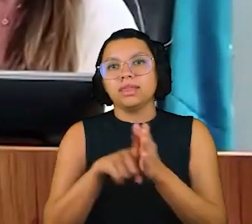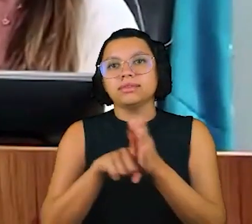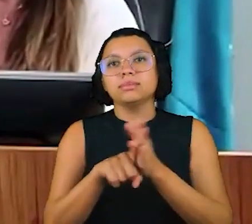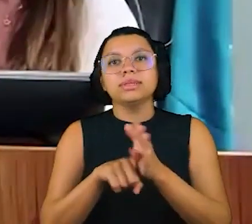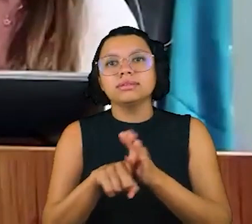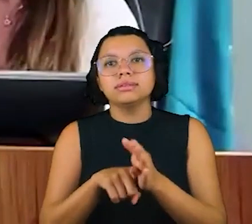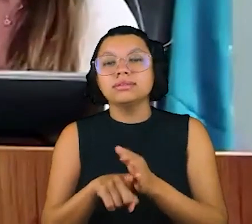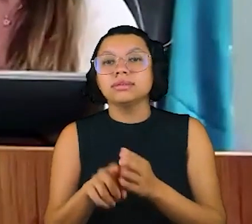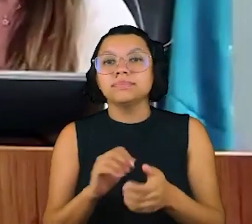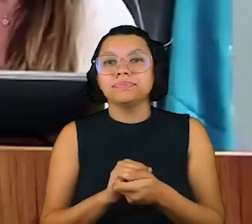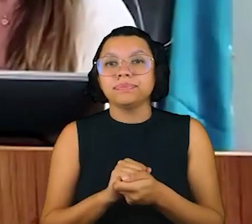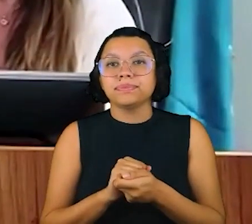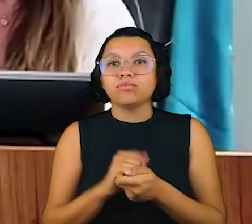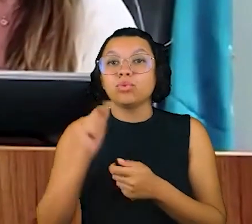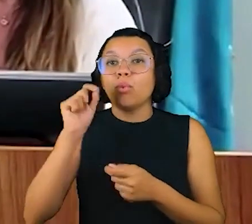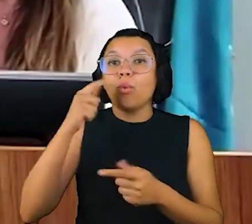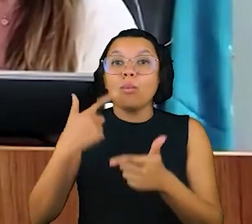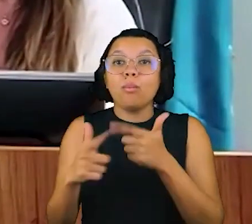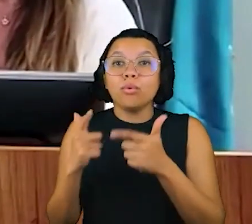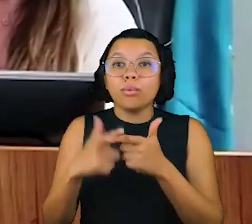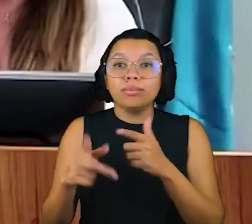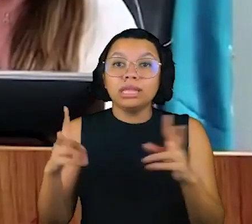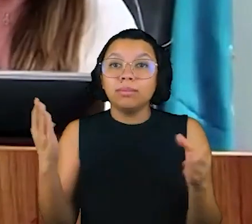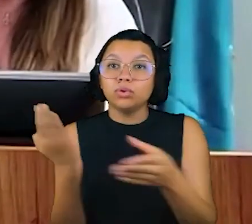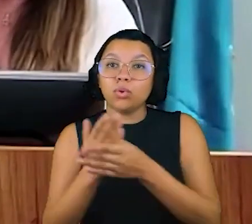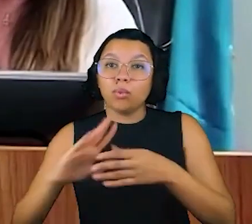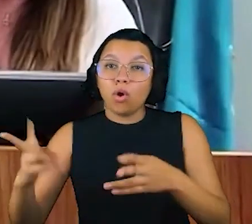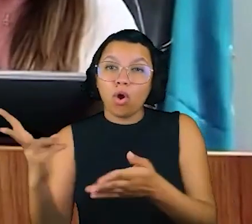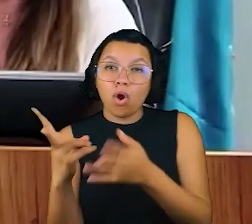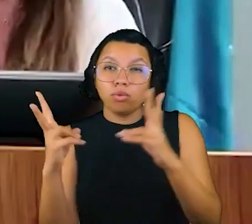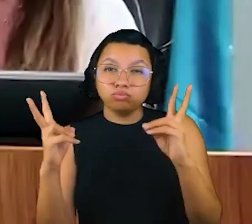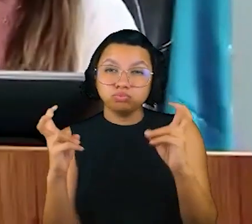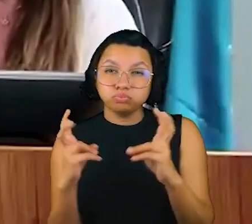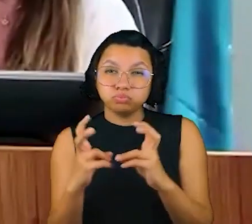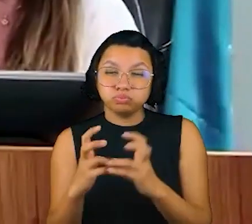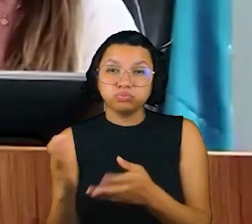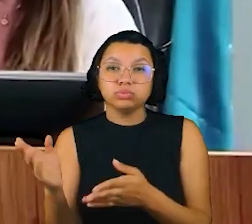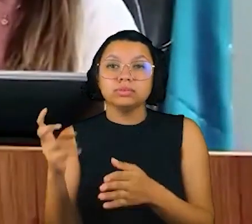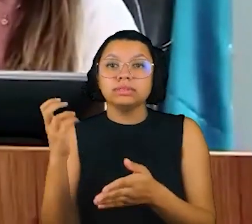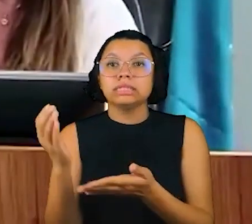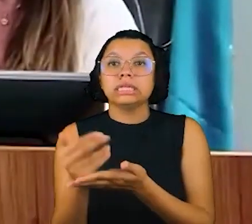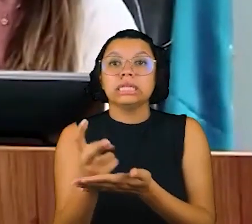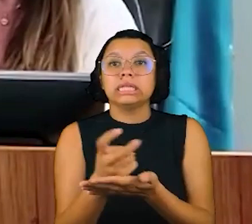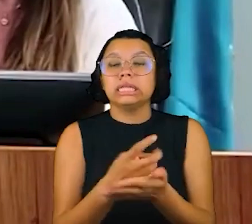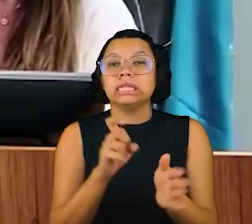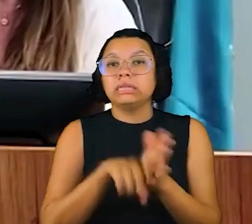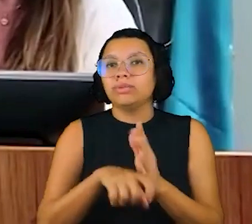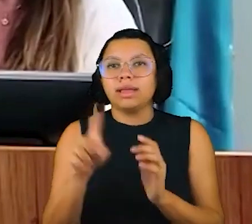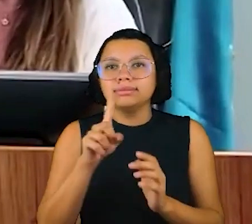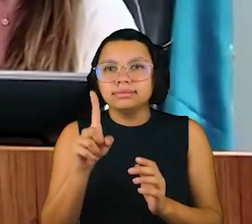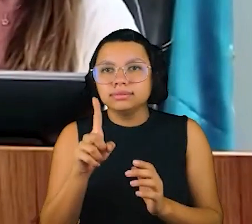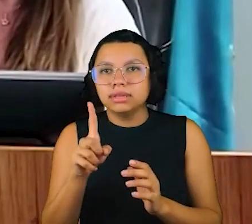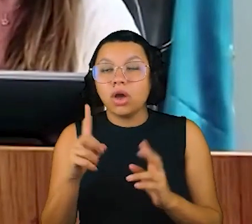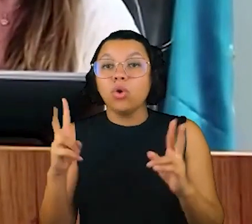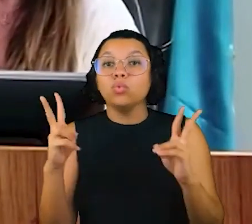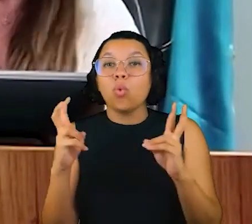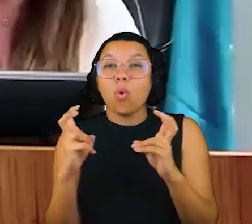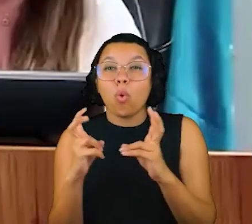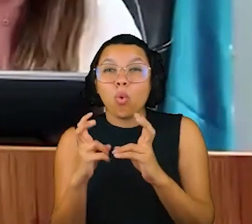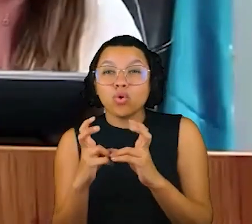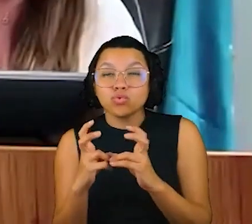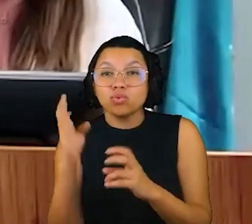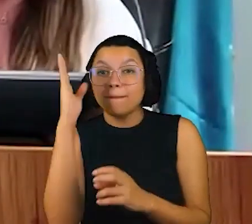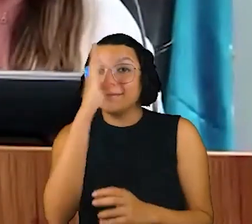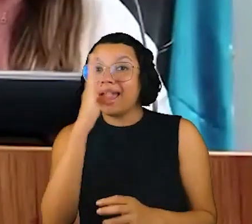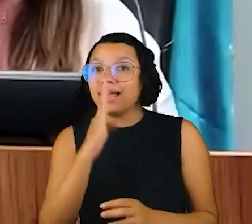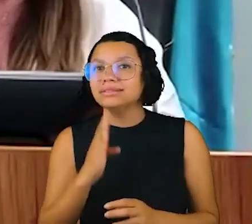Dizendo, nessa pesquisa, que o problema do contencioso, não é do contencioso tributário, meus caros, o